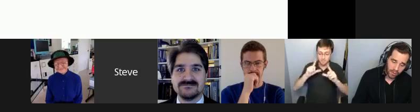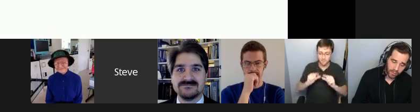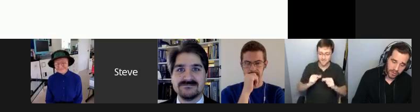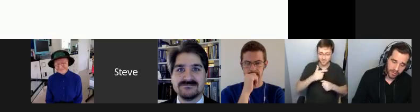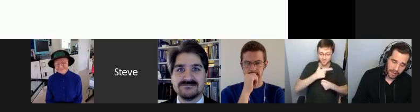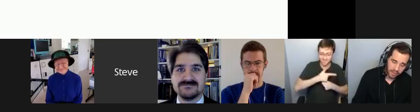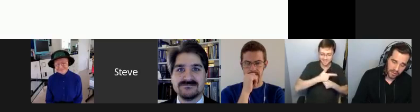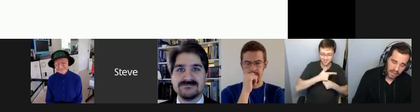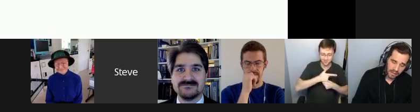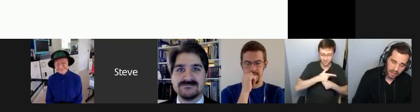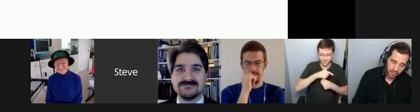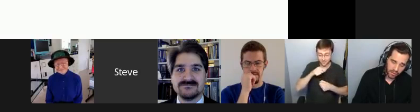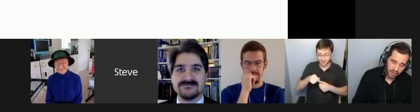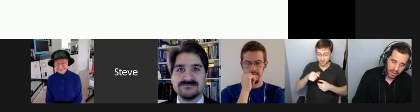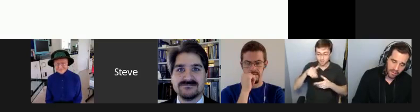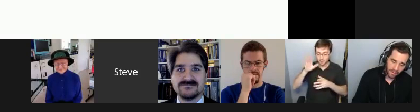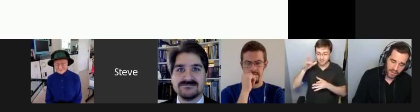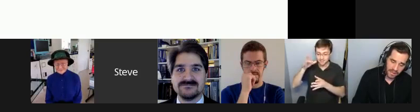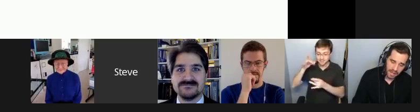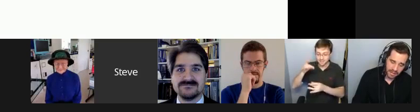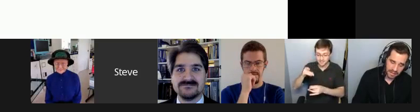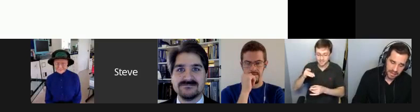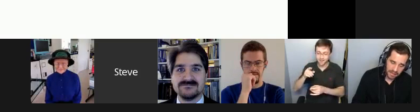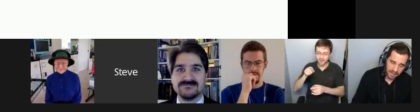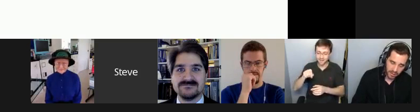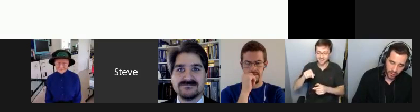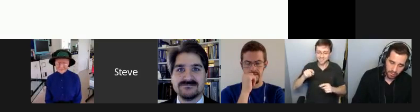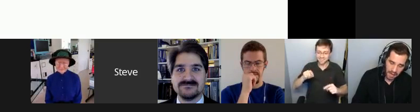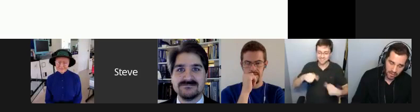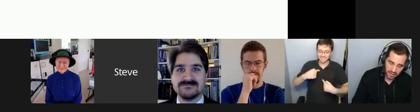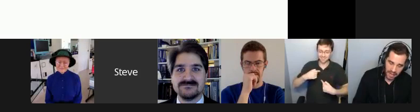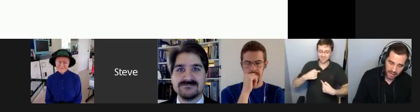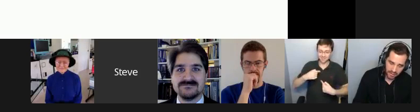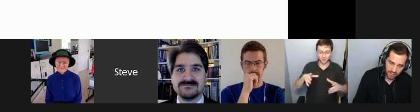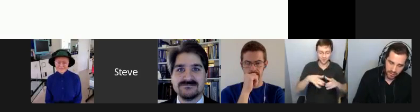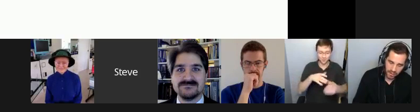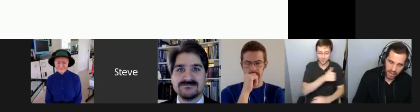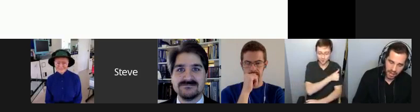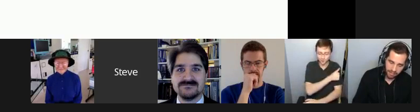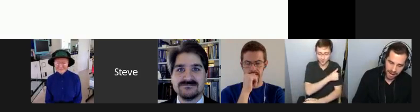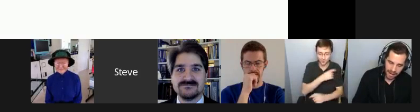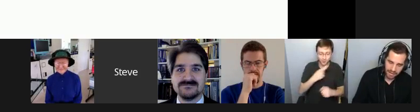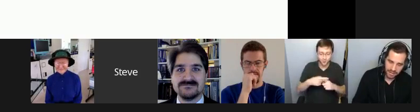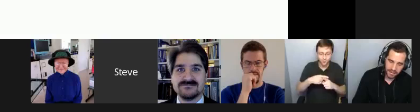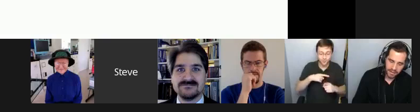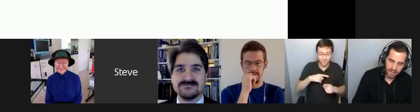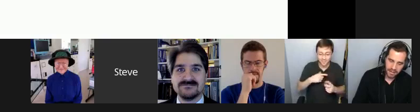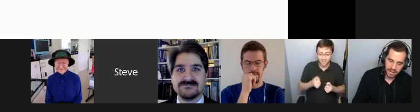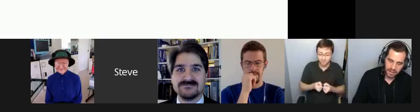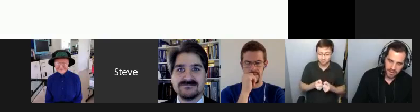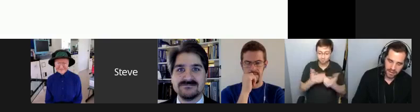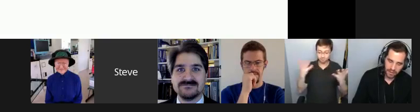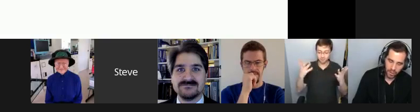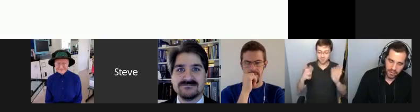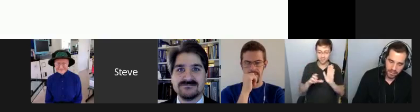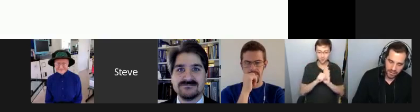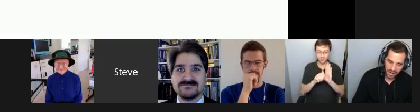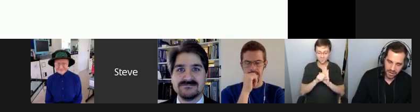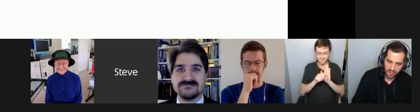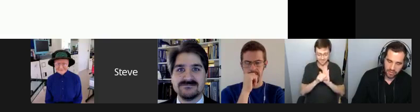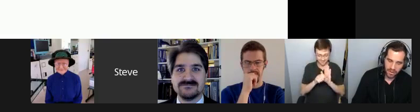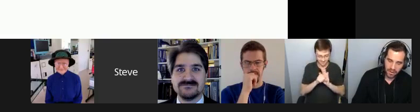Então, quando eu pedi para que o sinalizador fizesse a sinalização de menos léxicos e mais